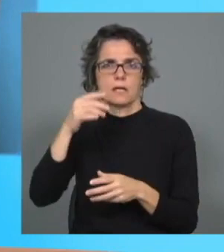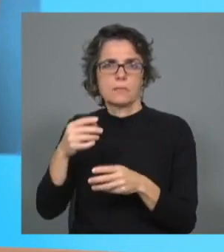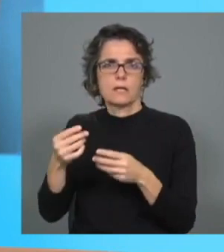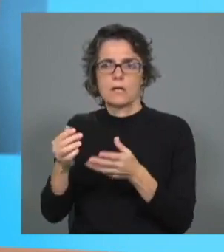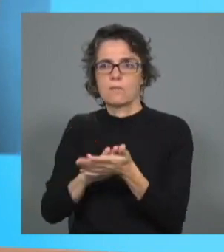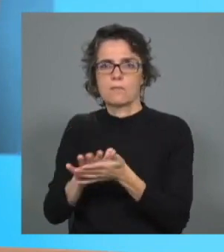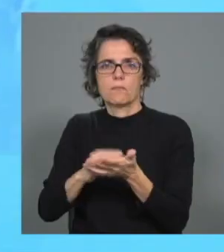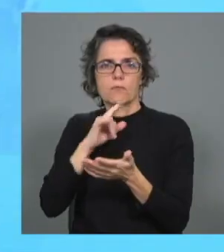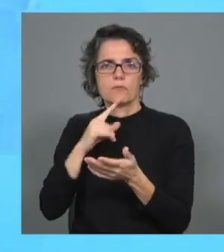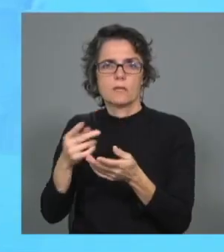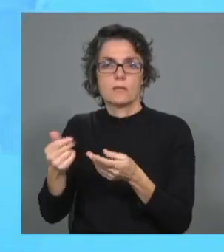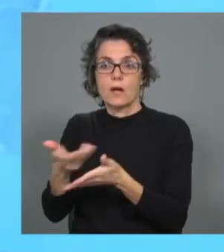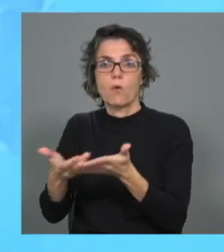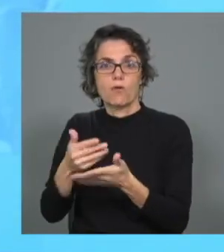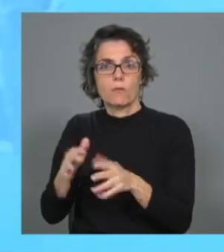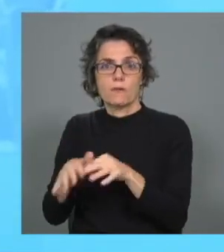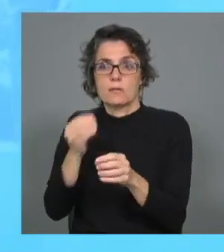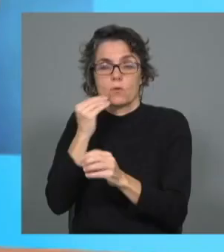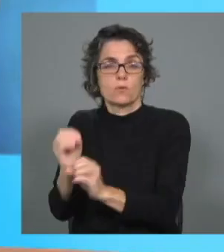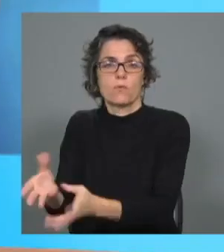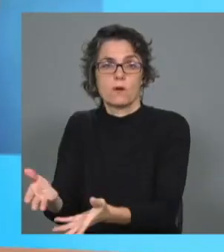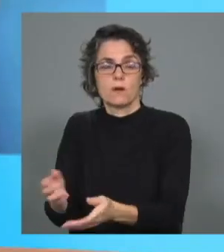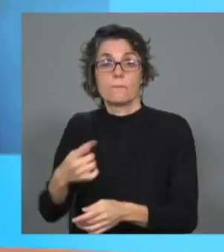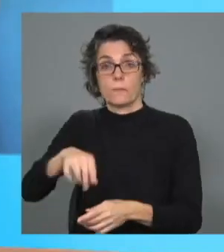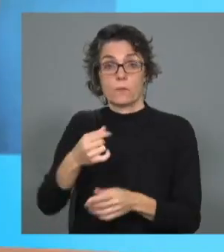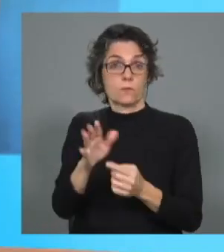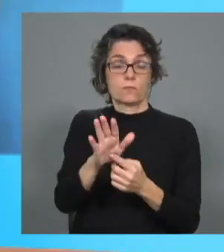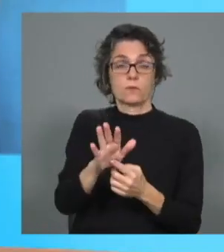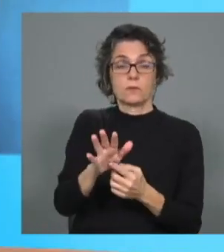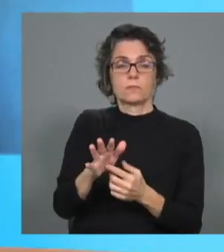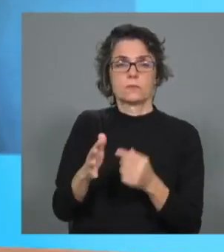estes eventos. Nós, por exemplo, só conseguimos, à última da hora,